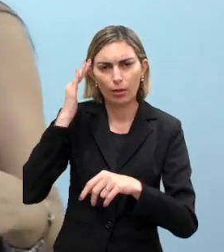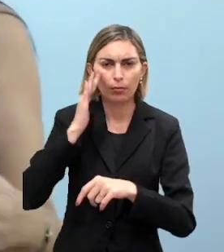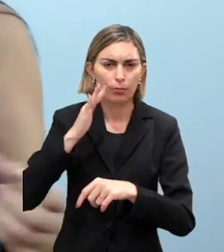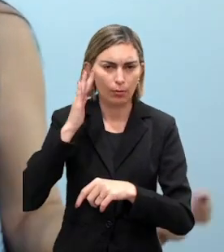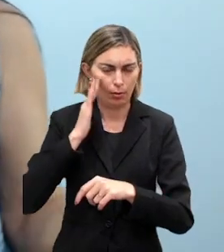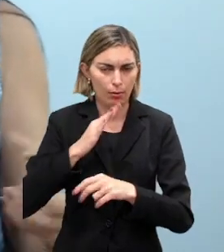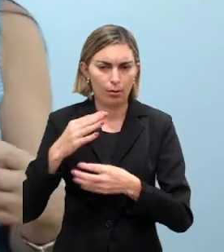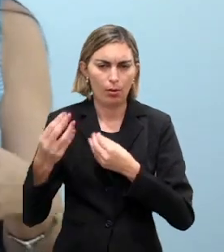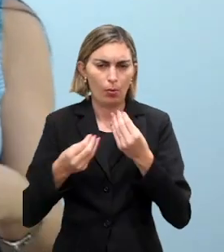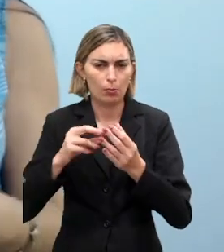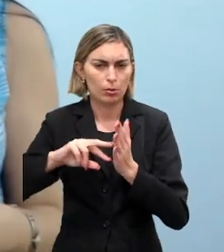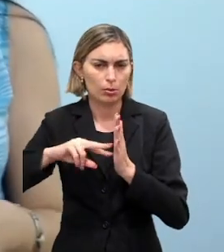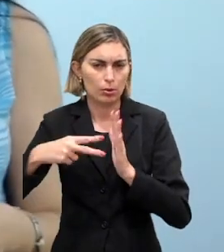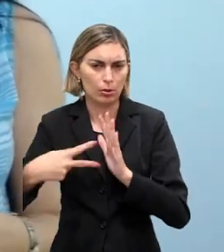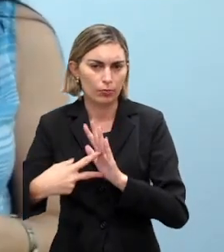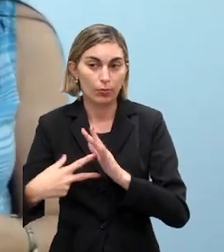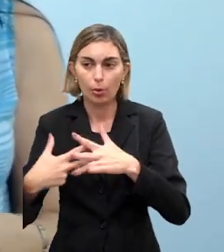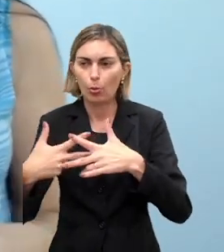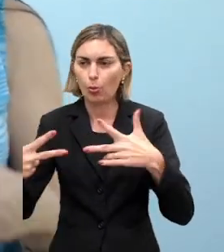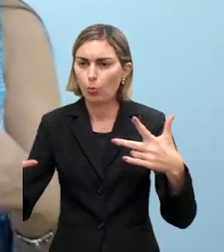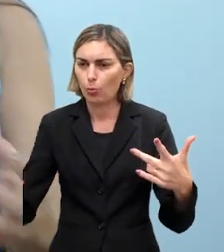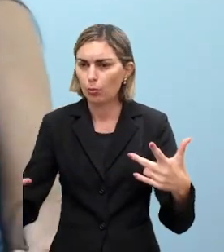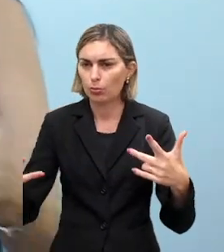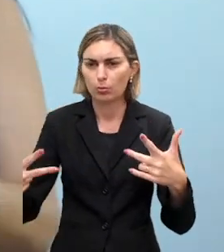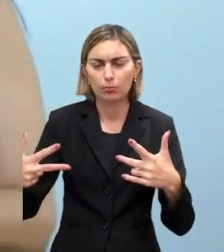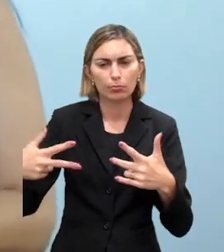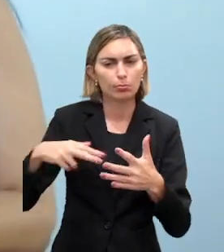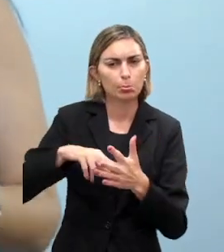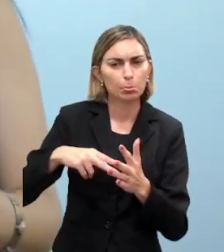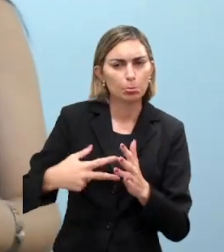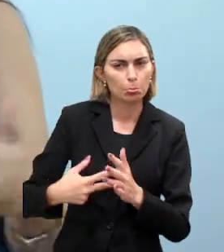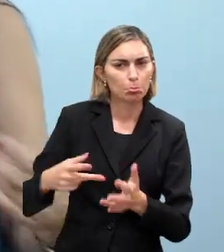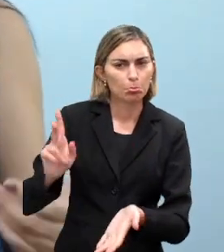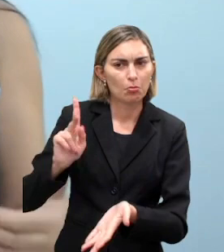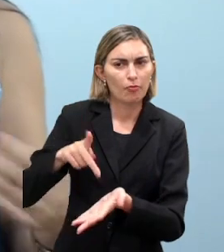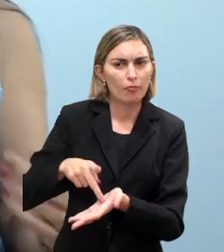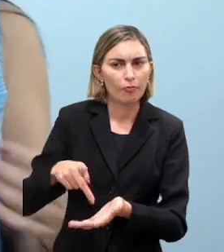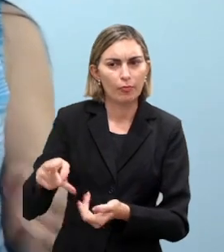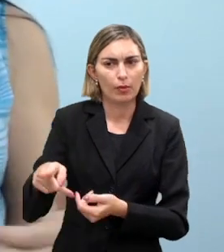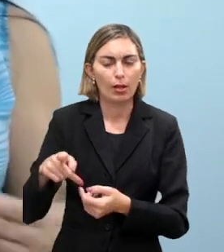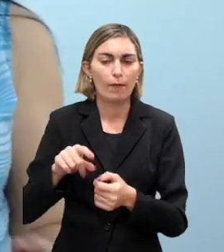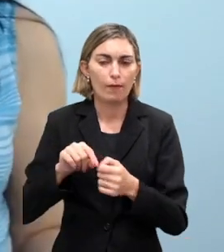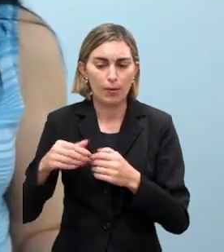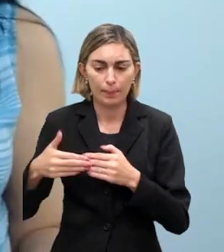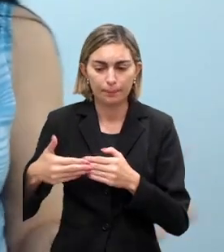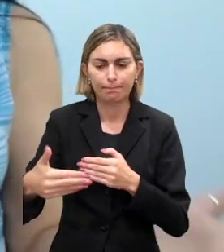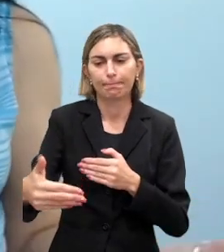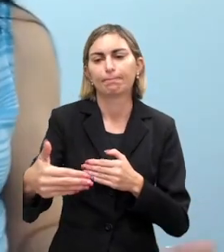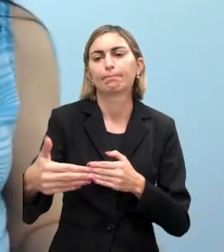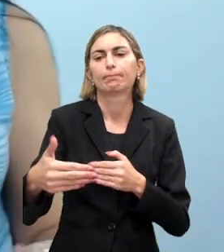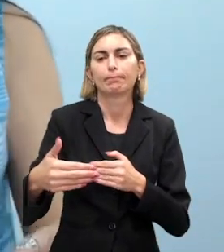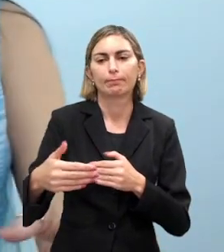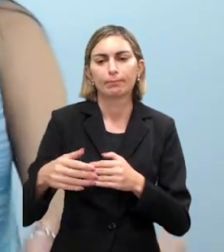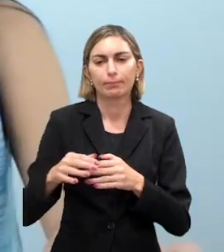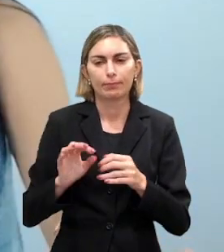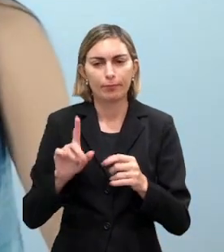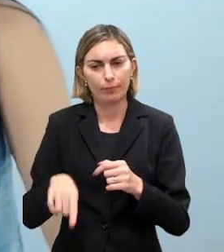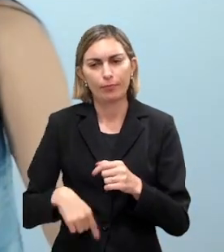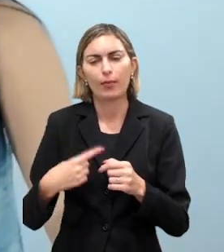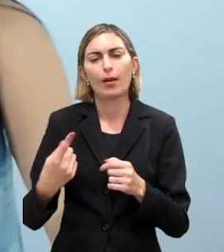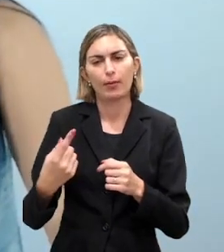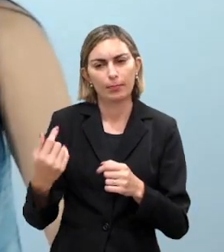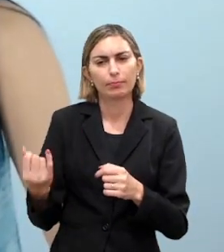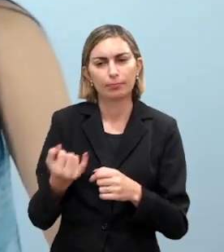real significado das coisas, não é? E da realidade que se constrói a partir dele, é um dos